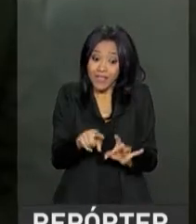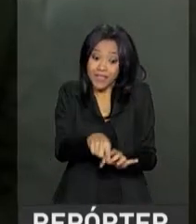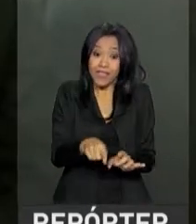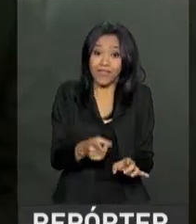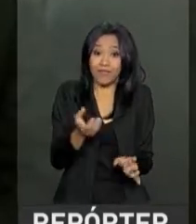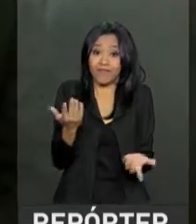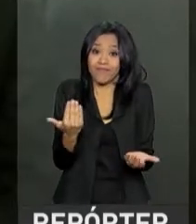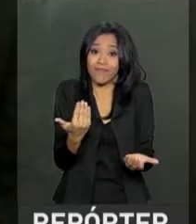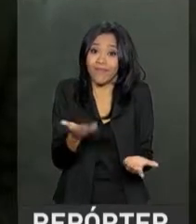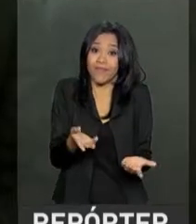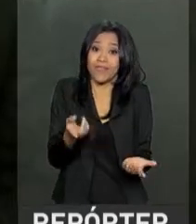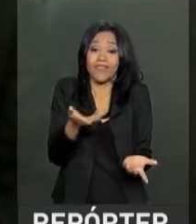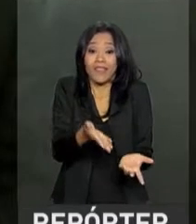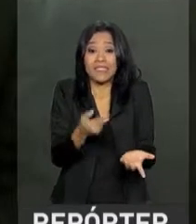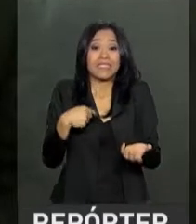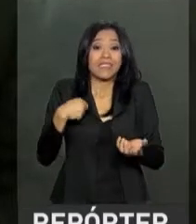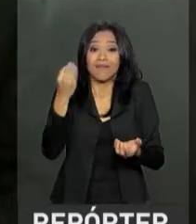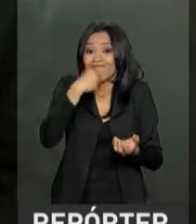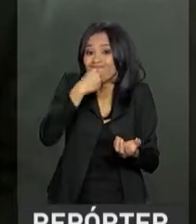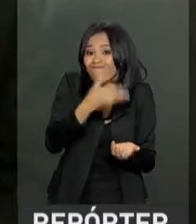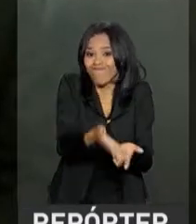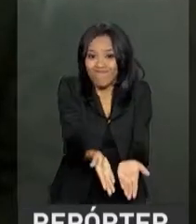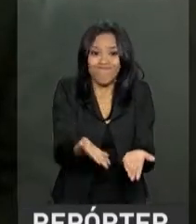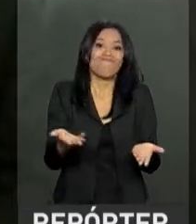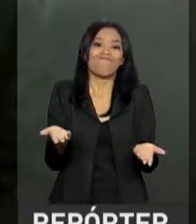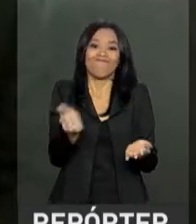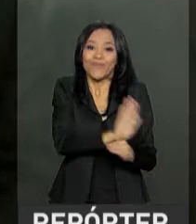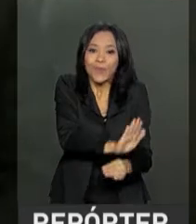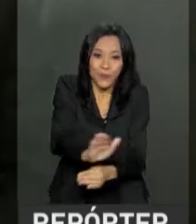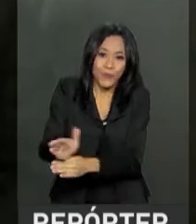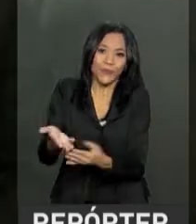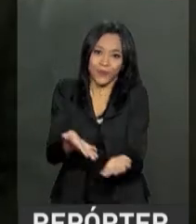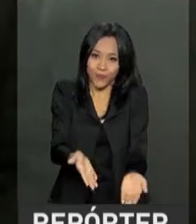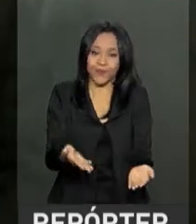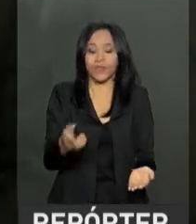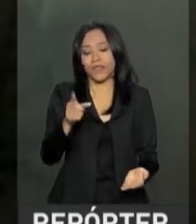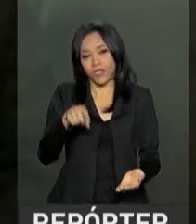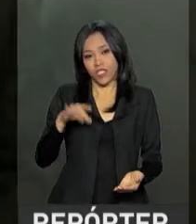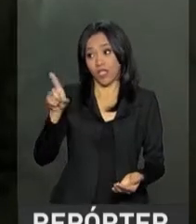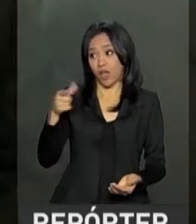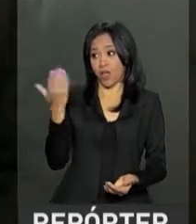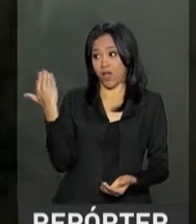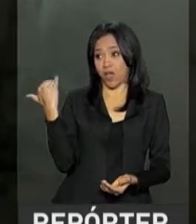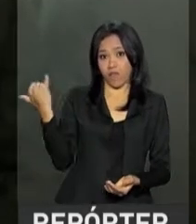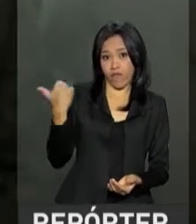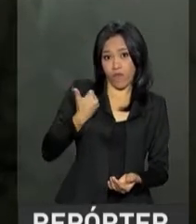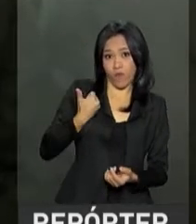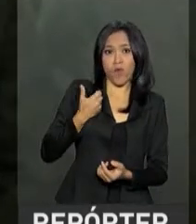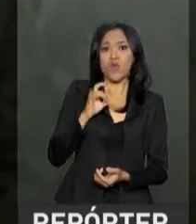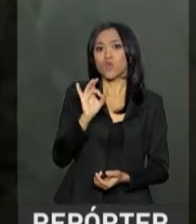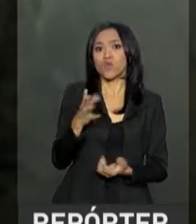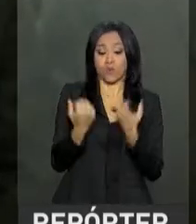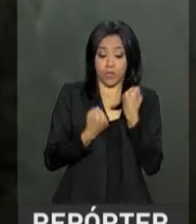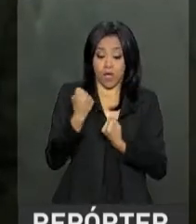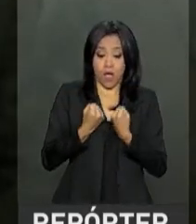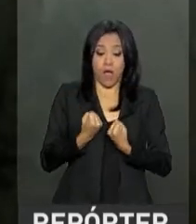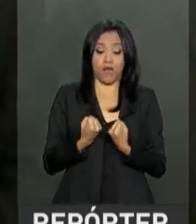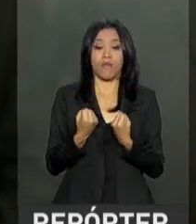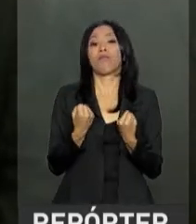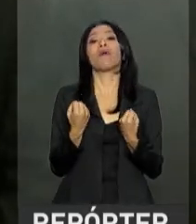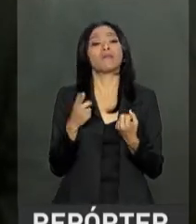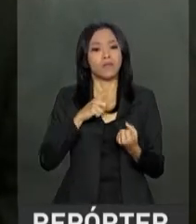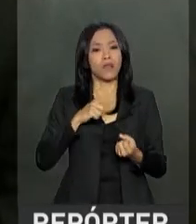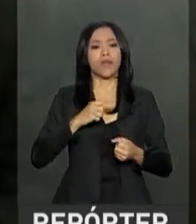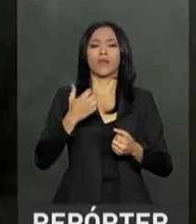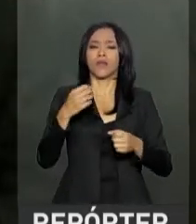vulneráveis. Portanto, é importantíssimo que eles tenham, como o Gustavo me dizia há pouco, não apenas os carros, mas recebe